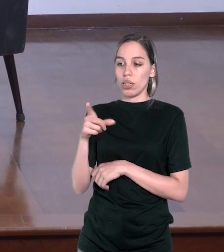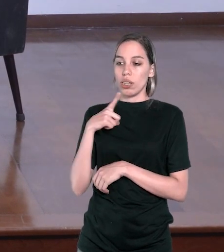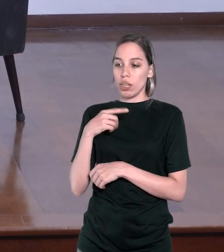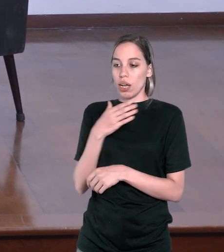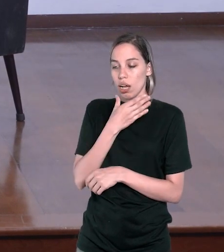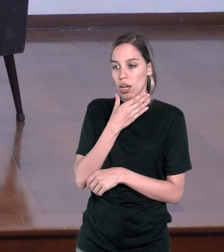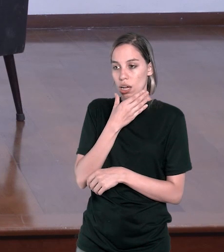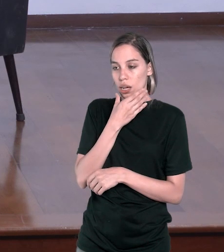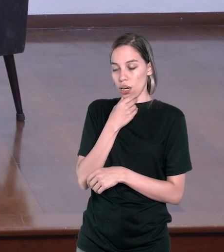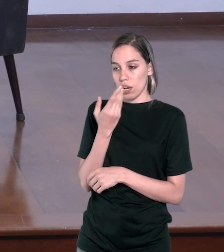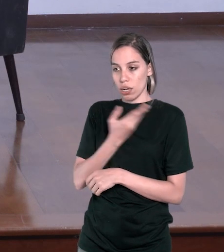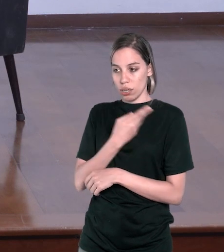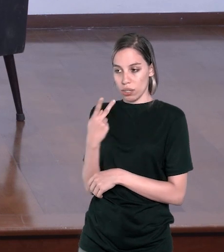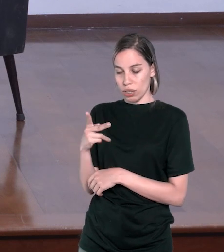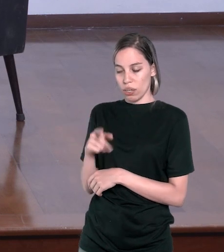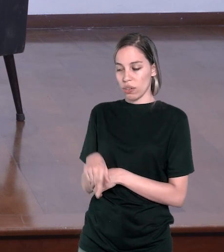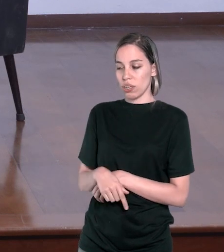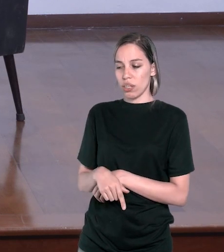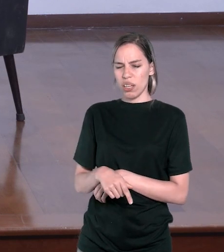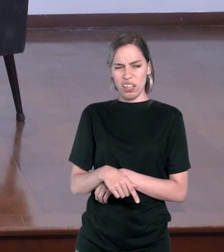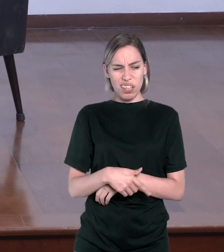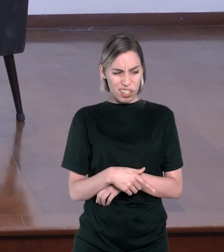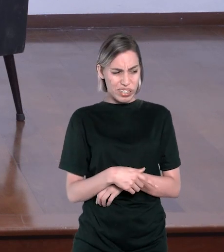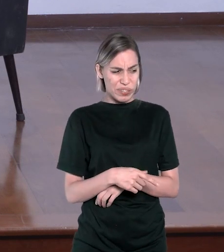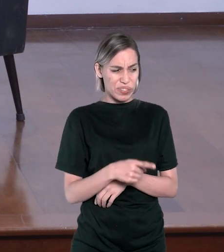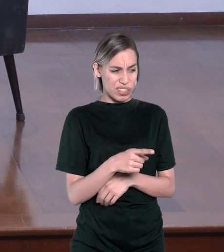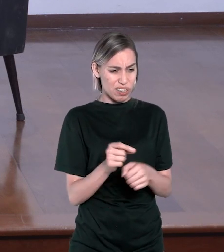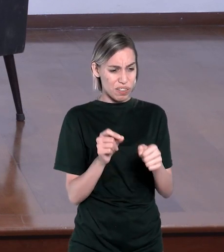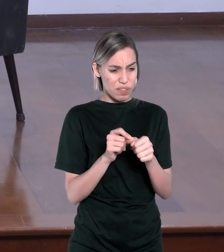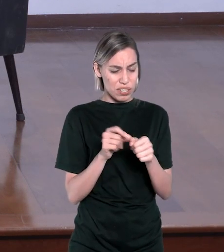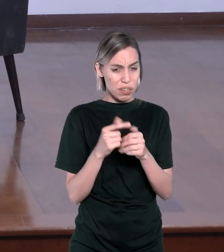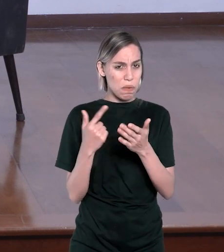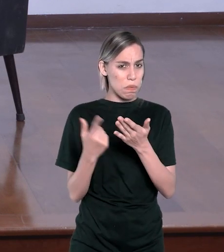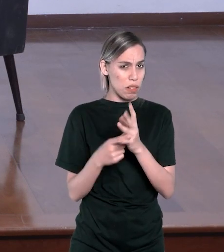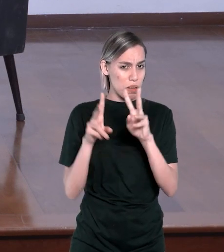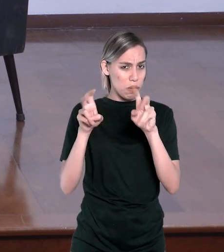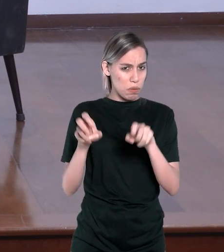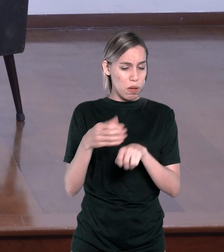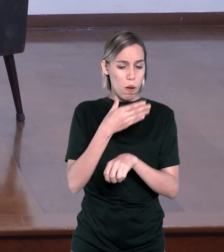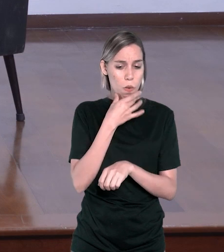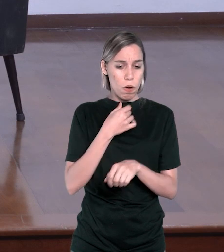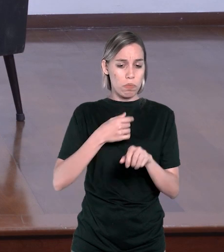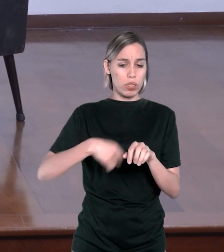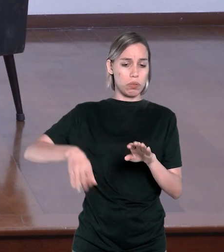é, virou para ele e falou assim: o que você vai fazer uma biografia de um cara que viveu a vida inteira atrás de uma máquina de